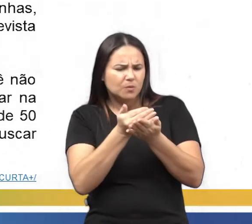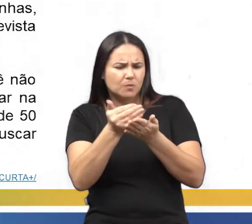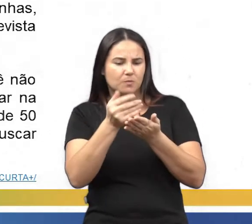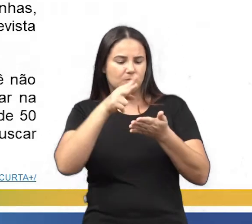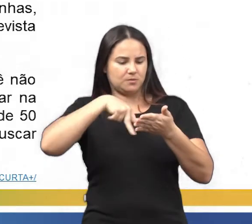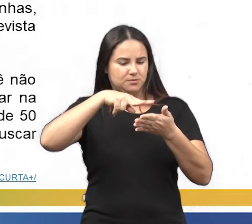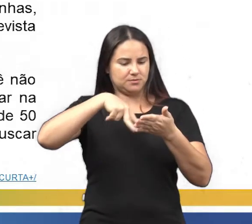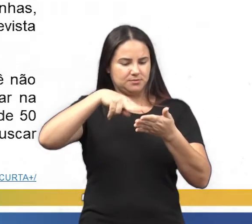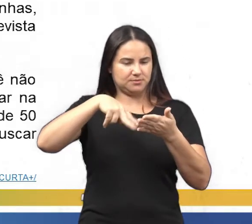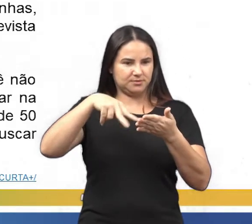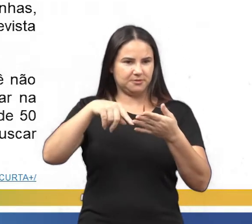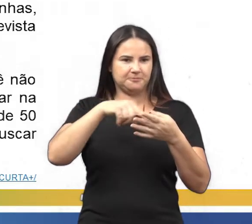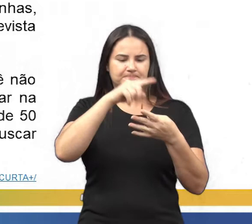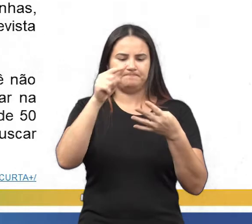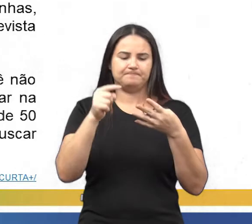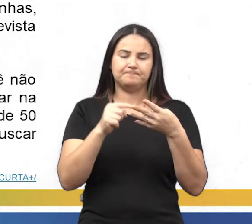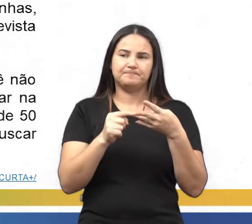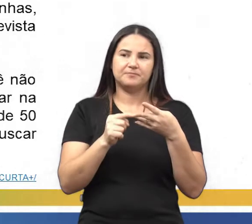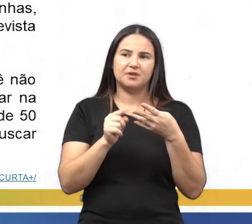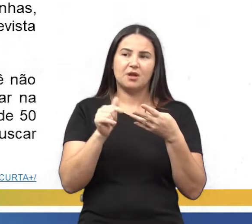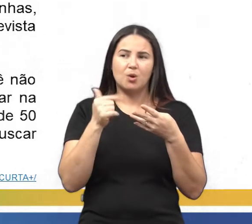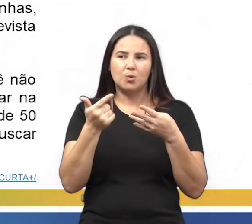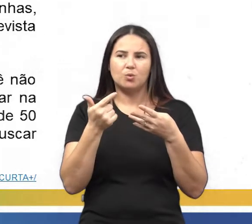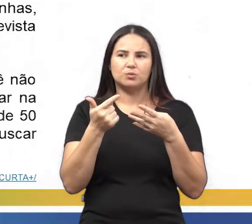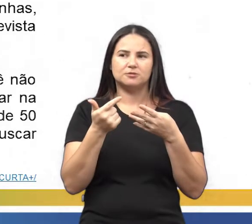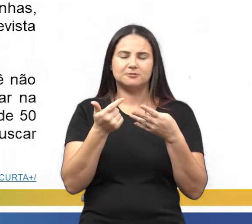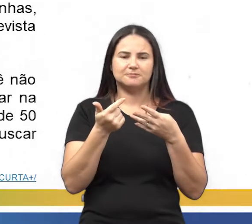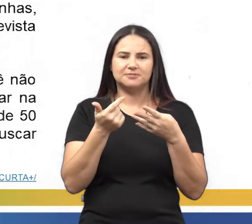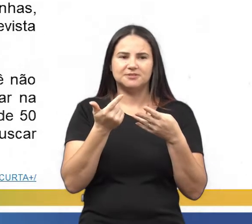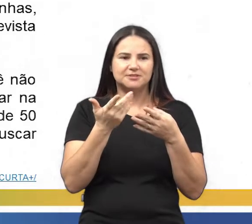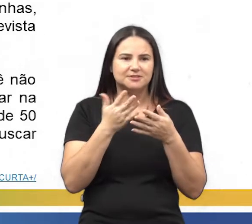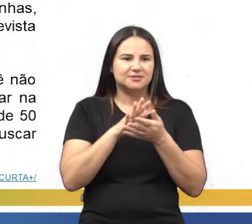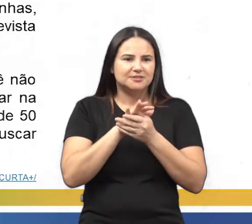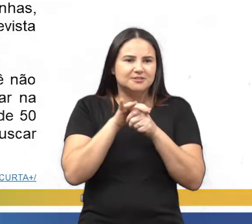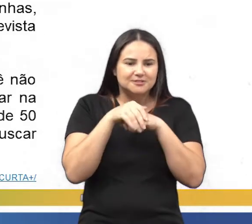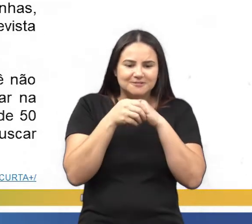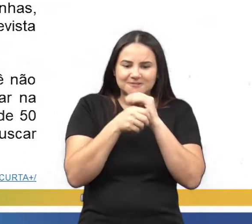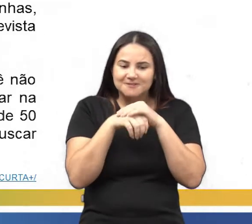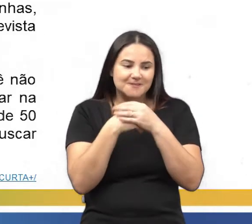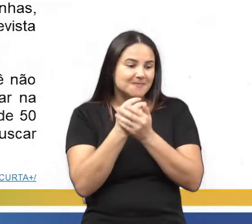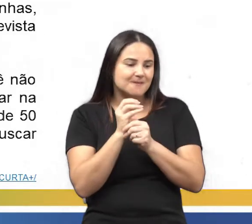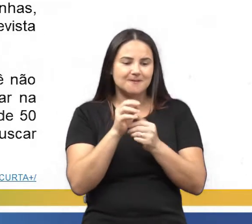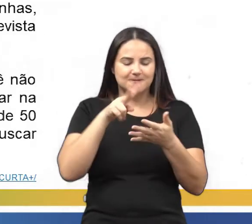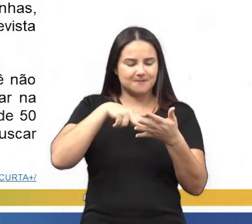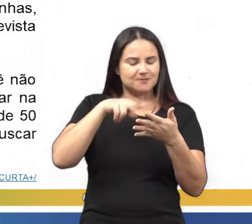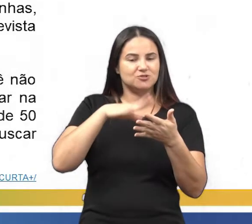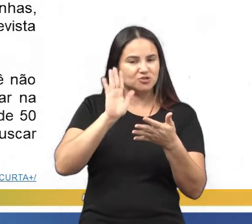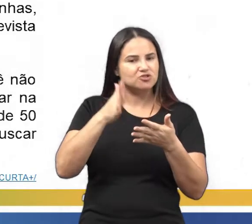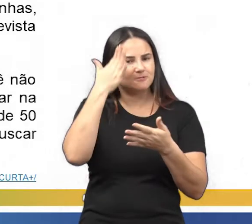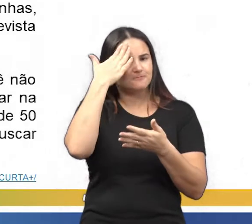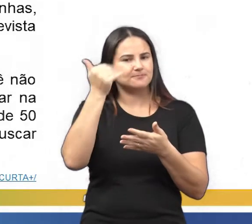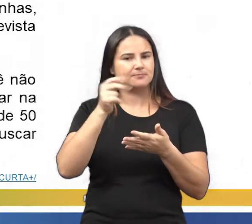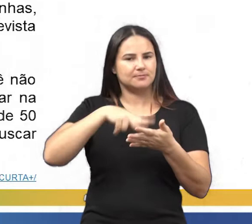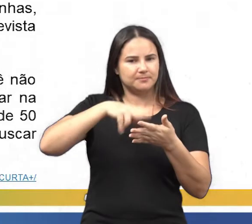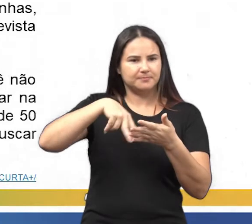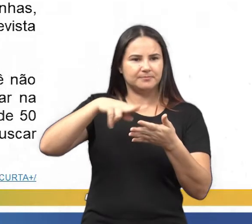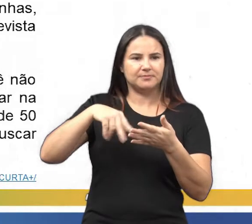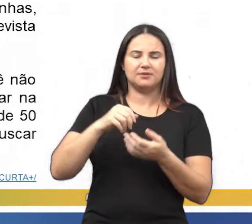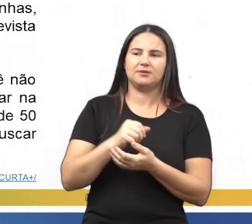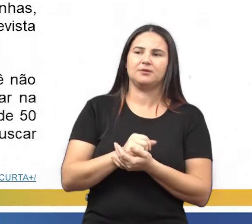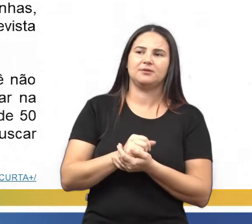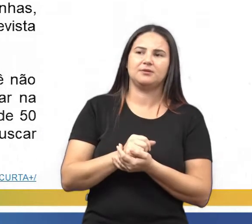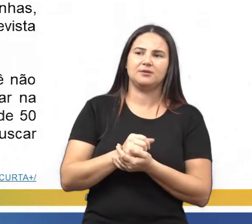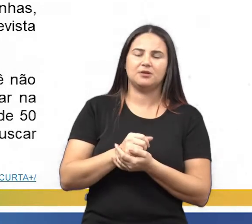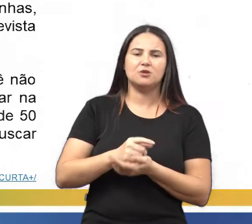já está se maravilhando com as letrinhas, os garotos na faixa da turma da Mônica jovem e o adulto que leu a revista